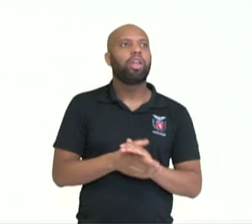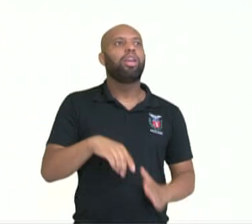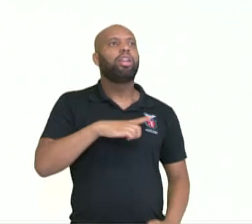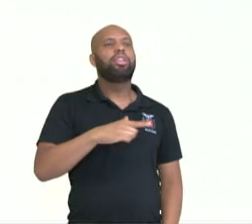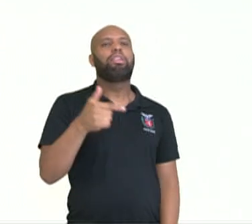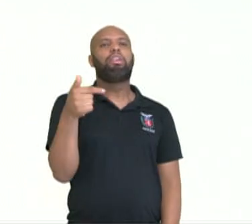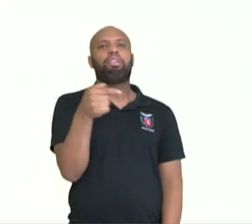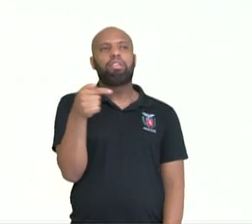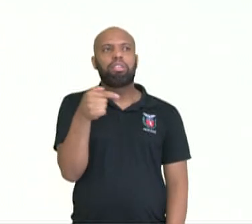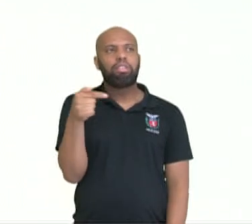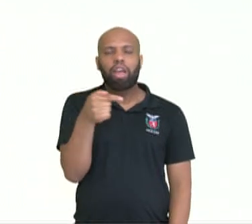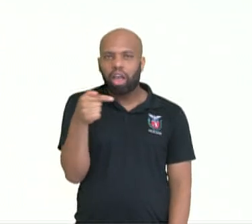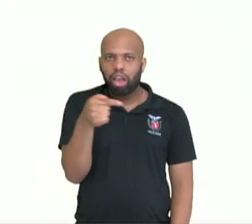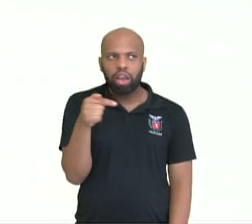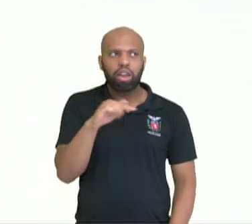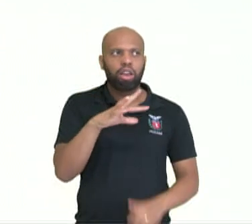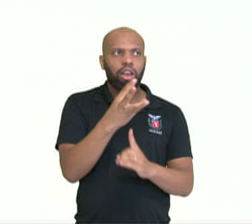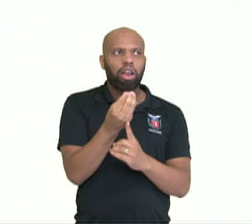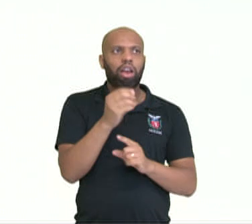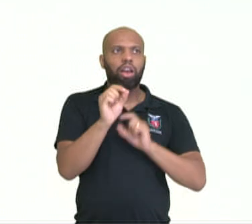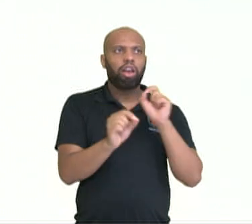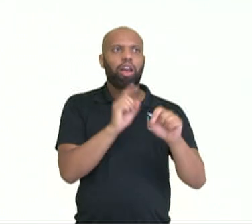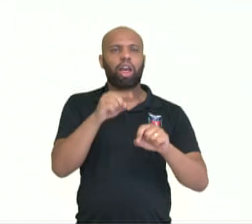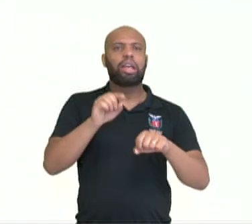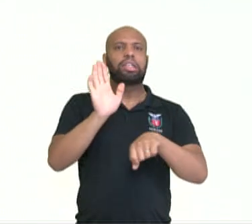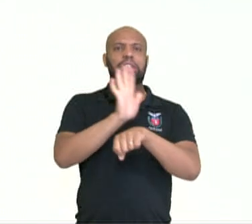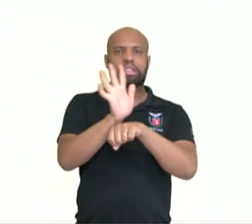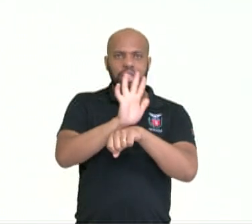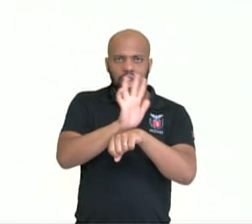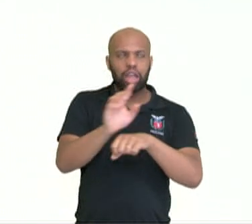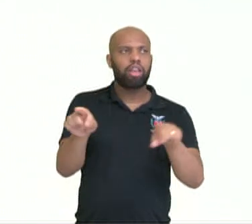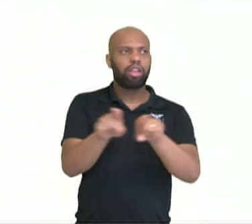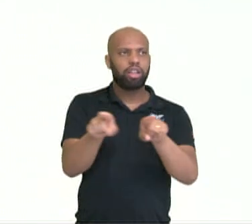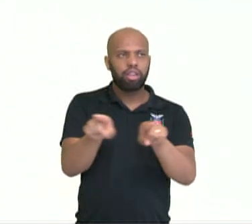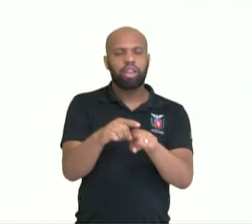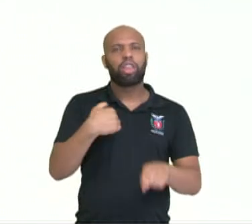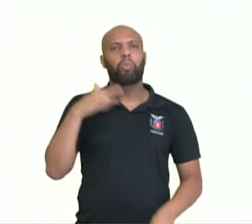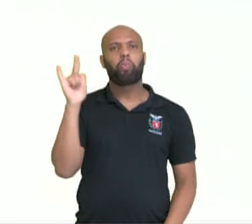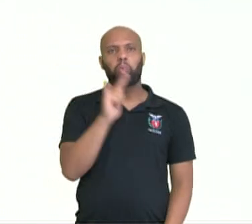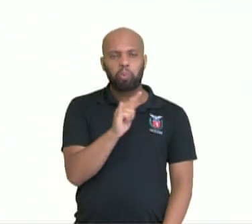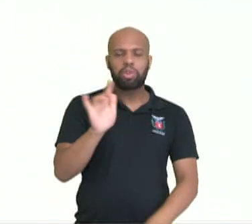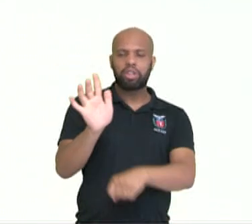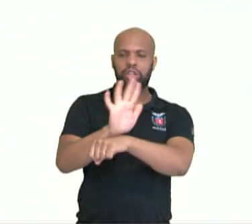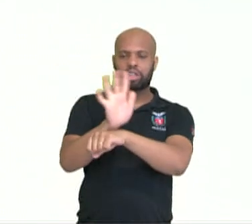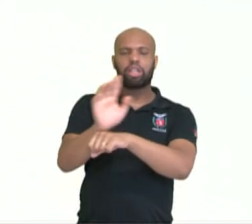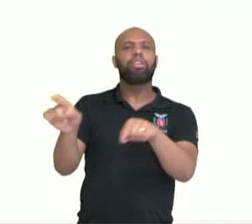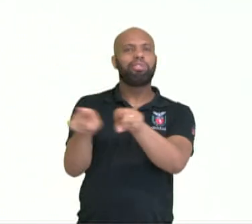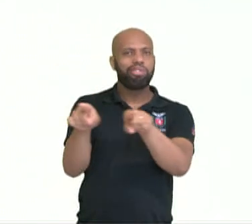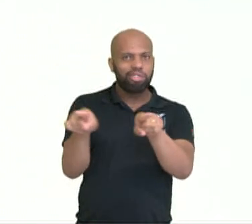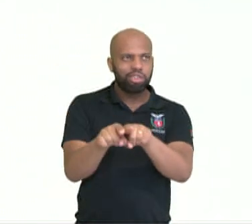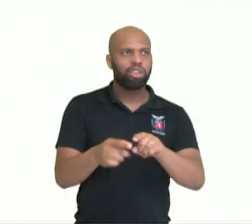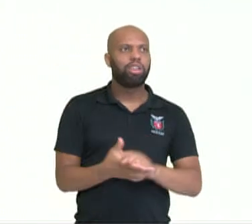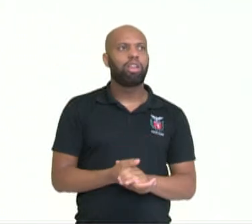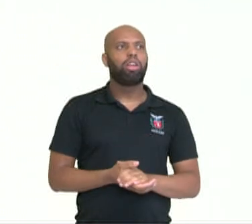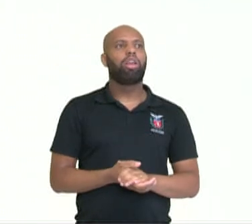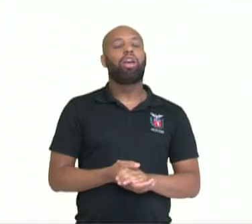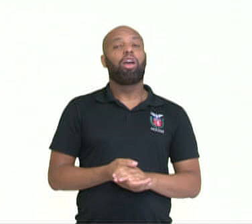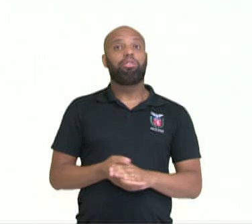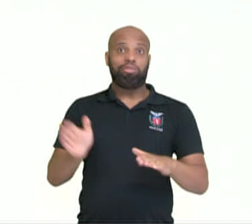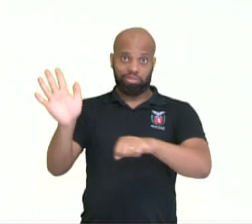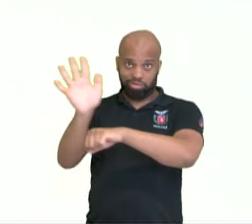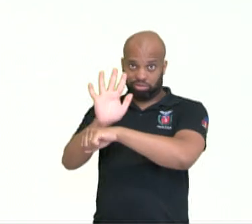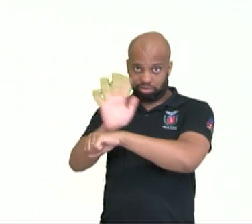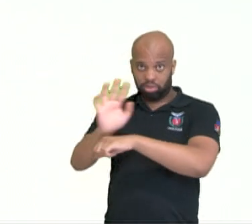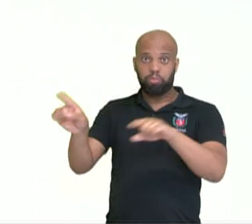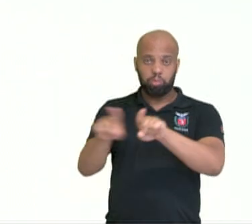cinema, que eu também sou apaixonado lá por aqueles irmãos Lumière, tá? que eu adoro. Hoje é um dos meios mais populares de